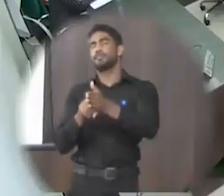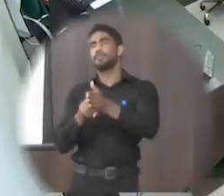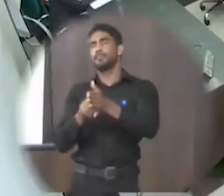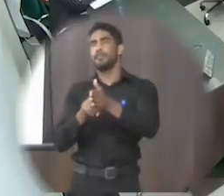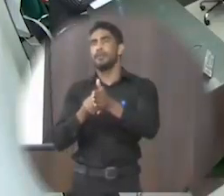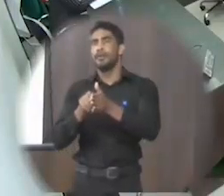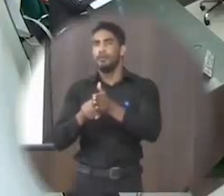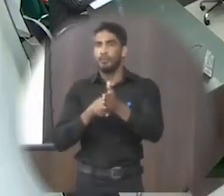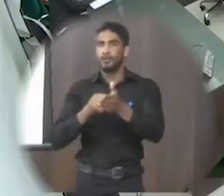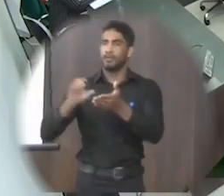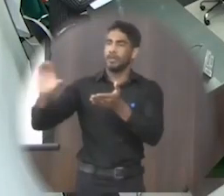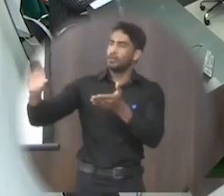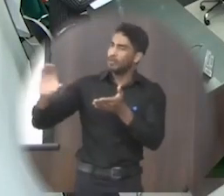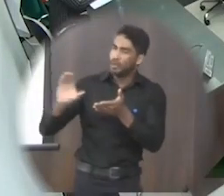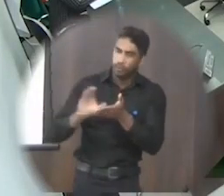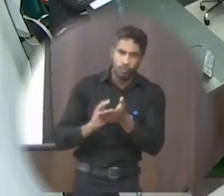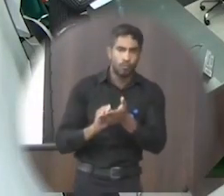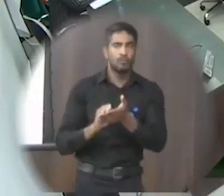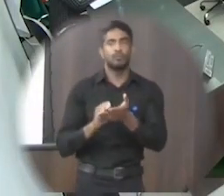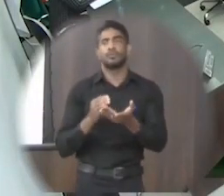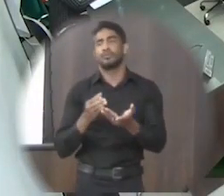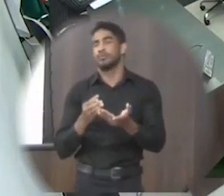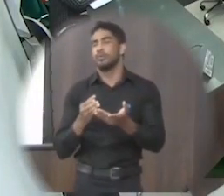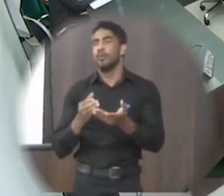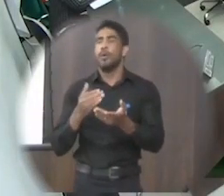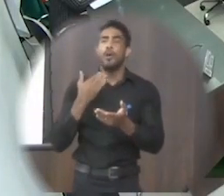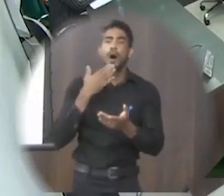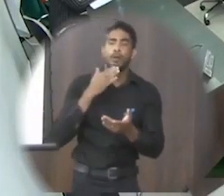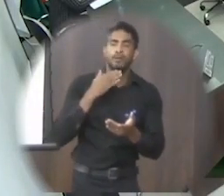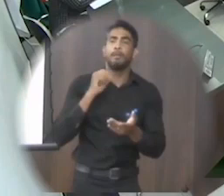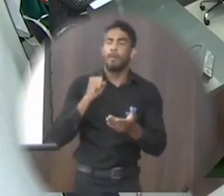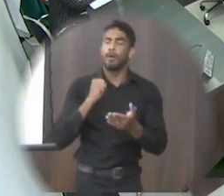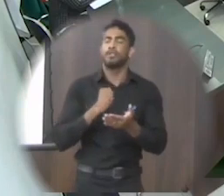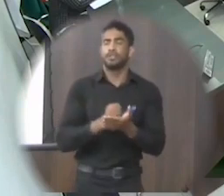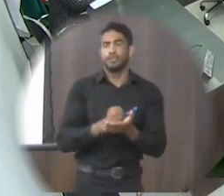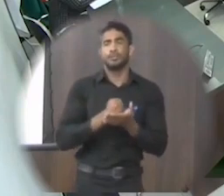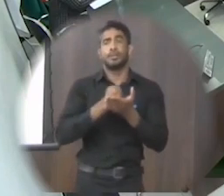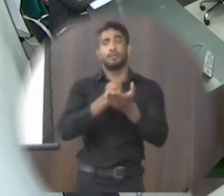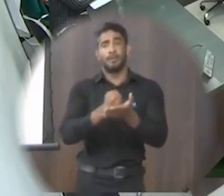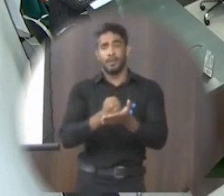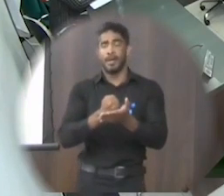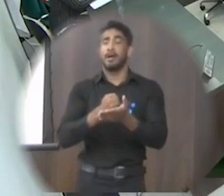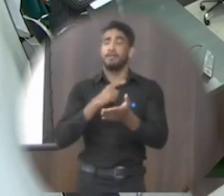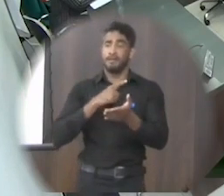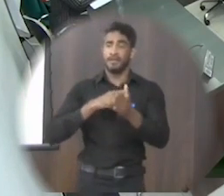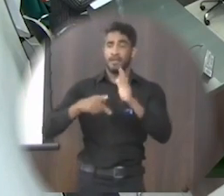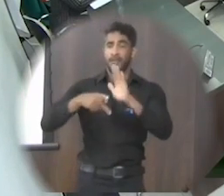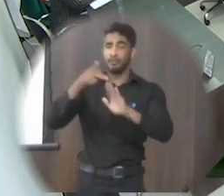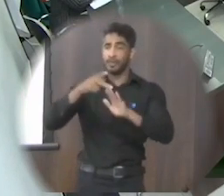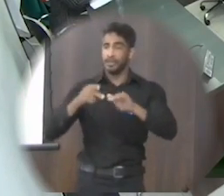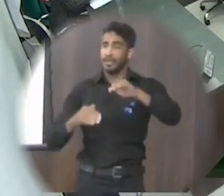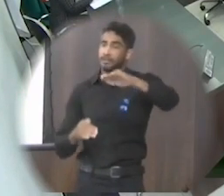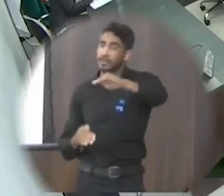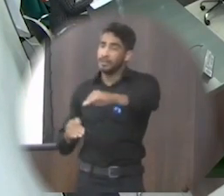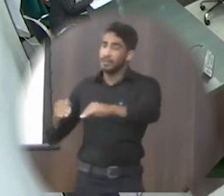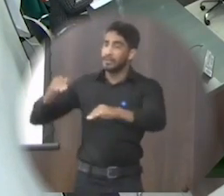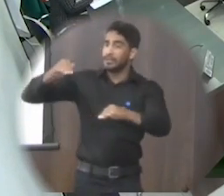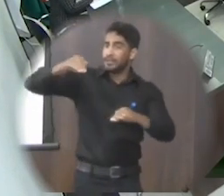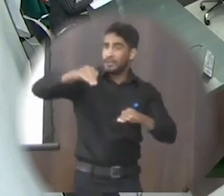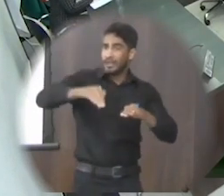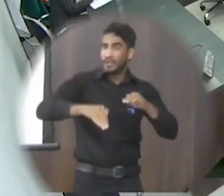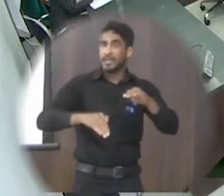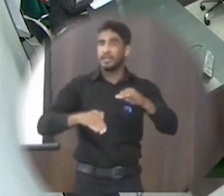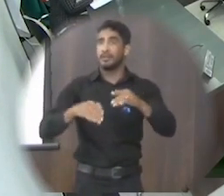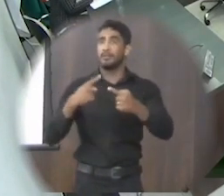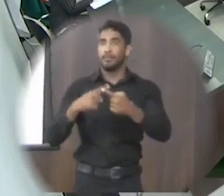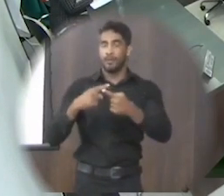uma emenda parlamentar, alguém que possa estar nos apoiando, nós queremos montar um projeto de natação, tá, que o